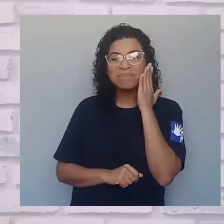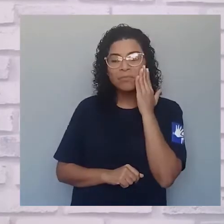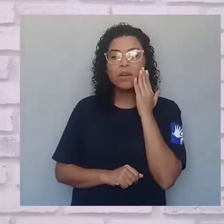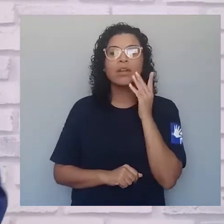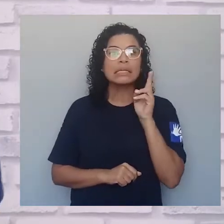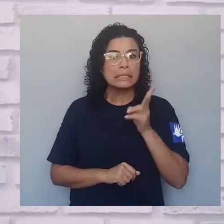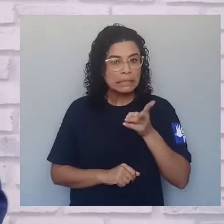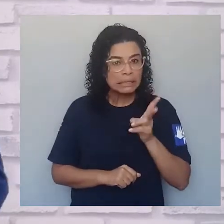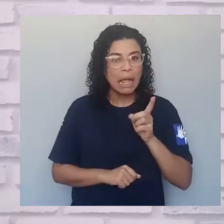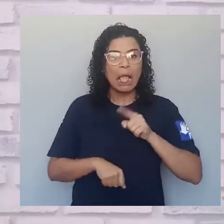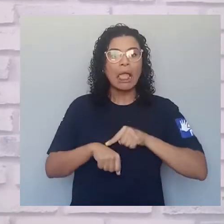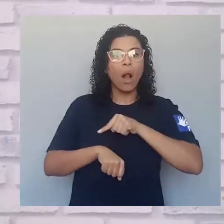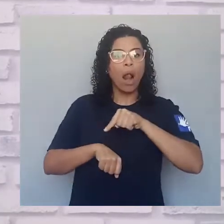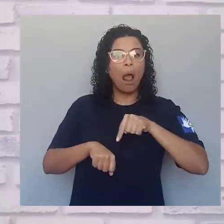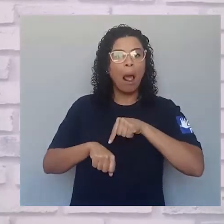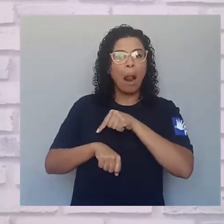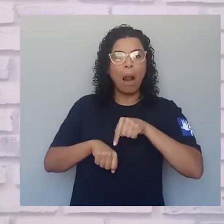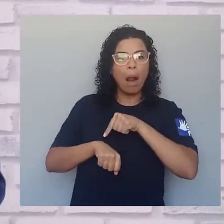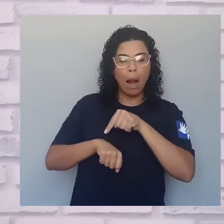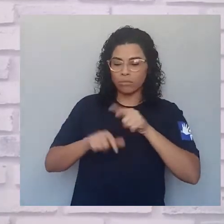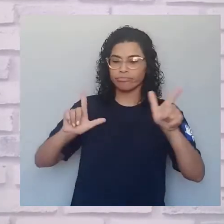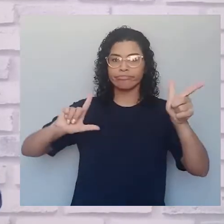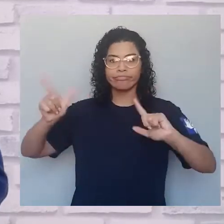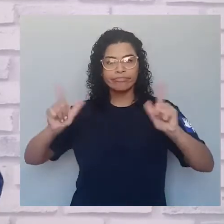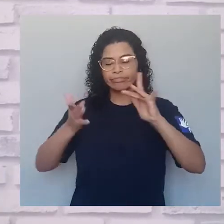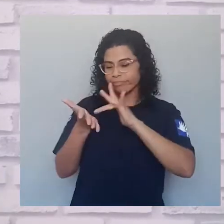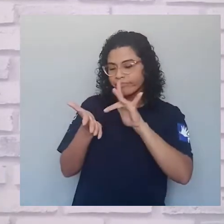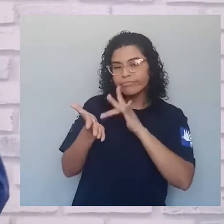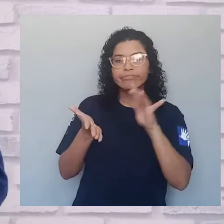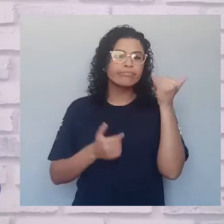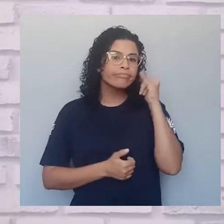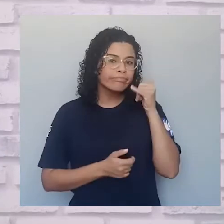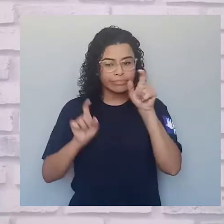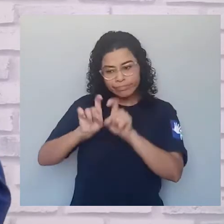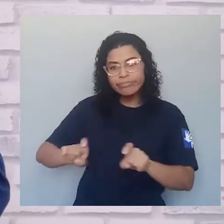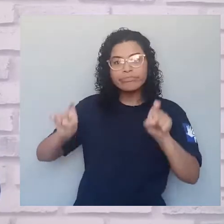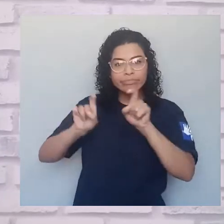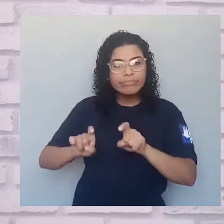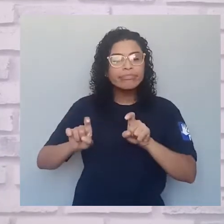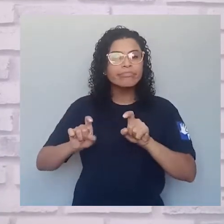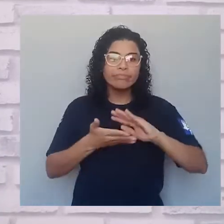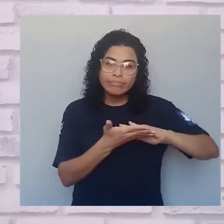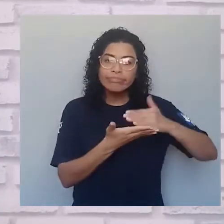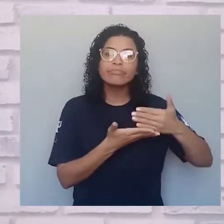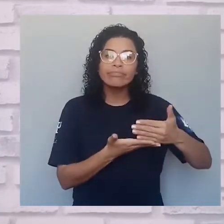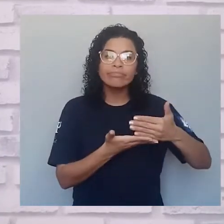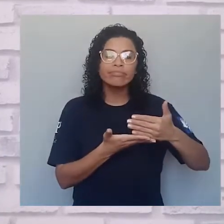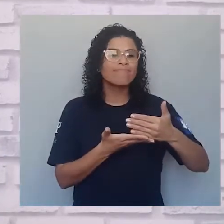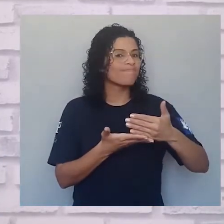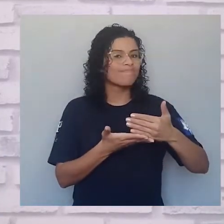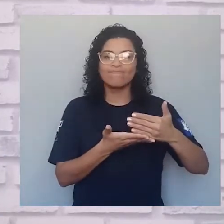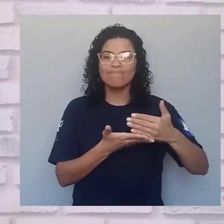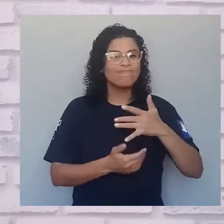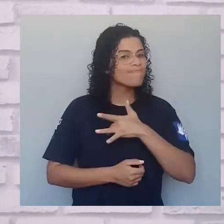que ficar muito tempo na televisão, no tablet, no celular, no computador, no notebook